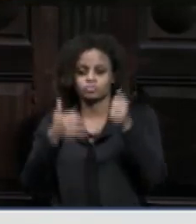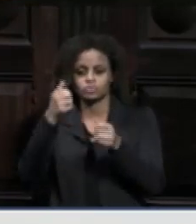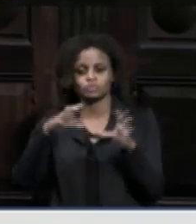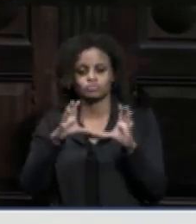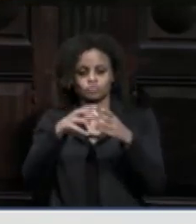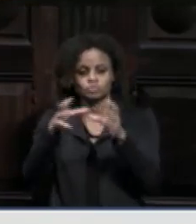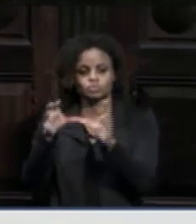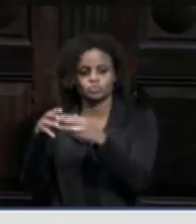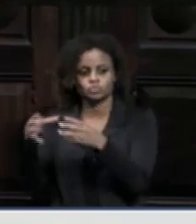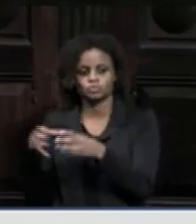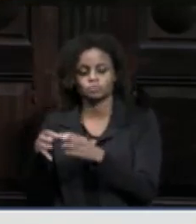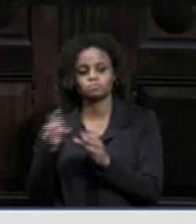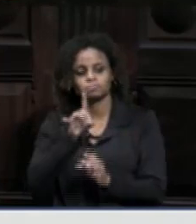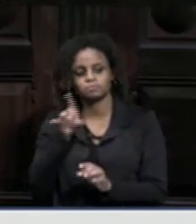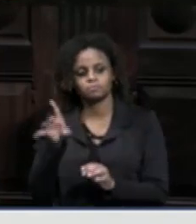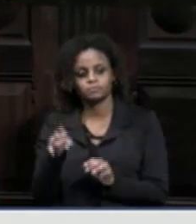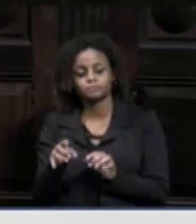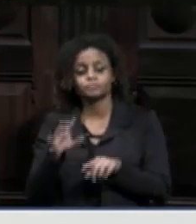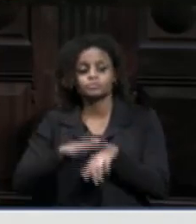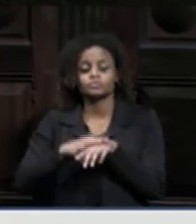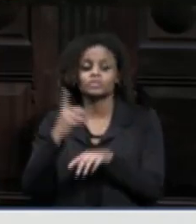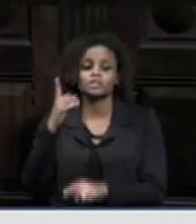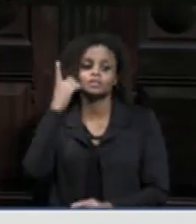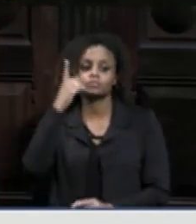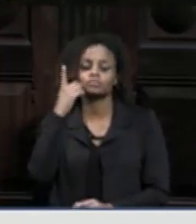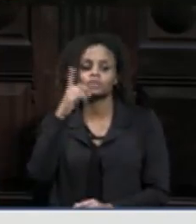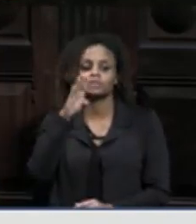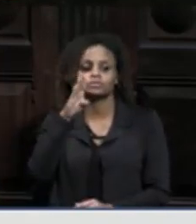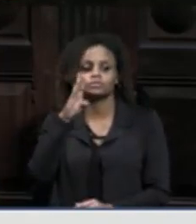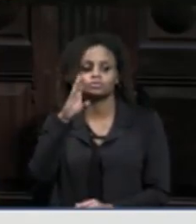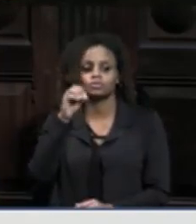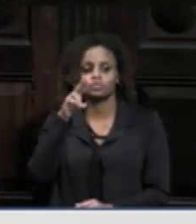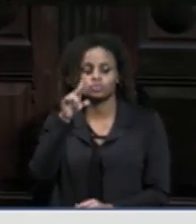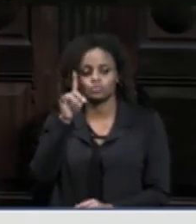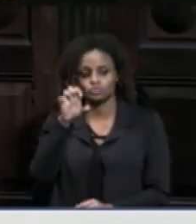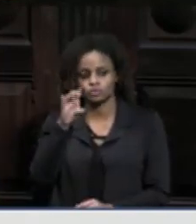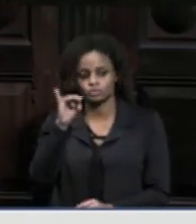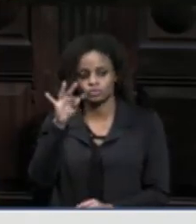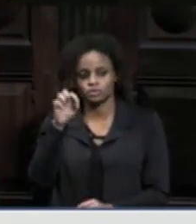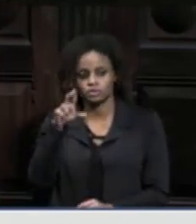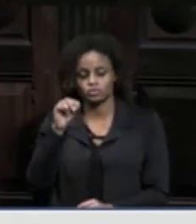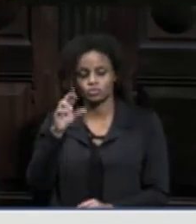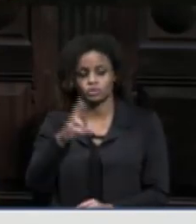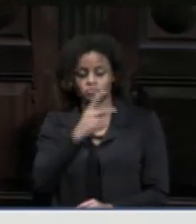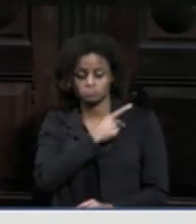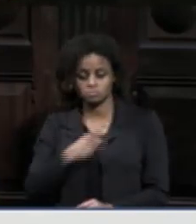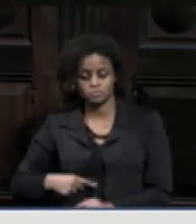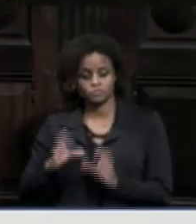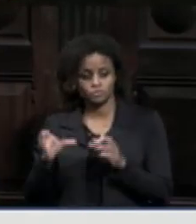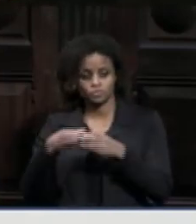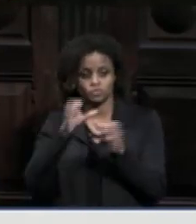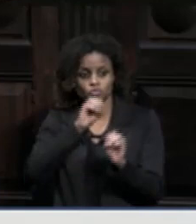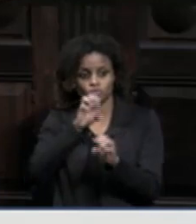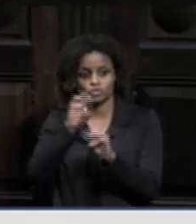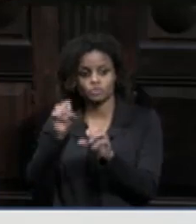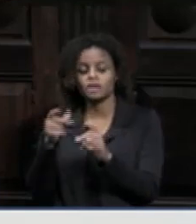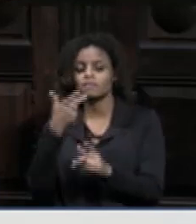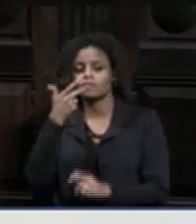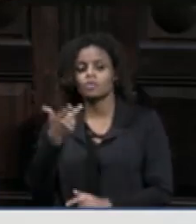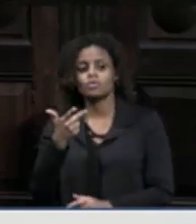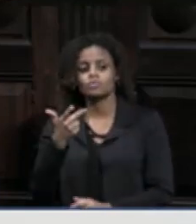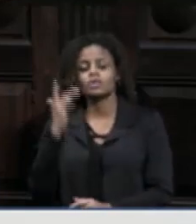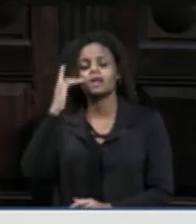O deputado Conte Bittencourt, presidente da Comissão de Educação, levantou que achava que esse era um tema